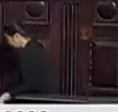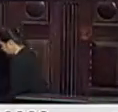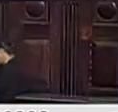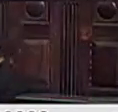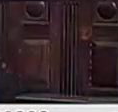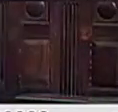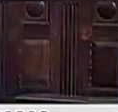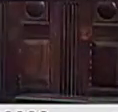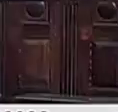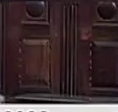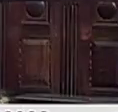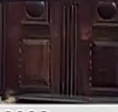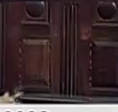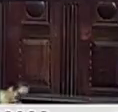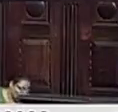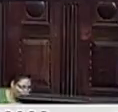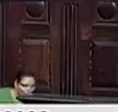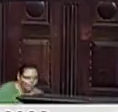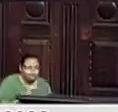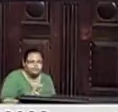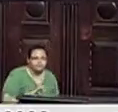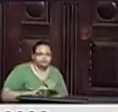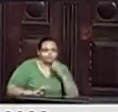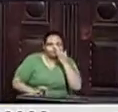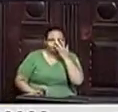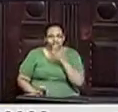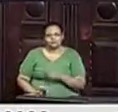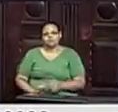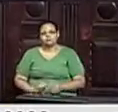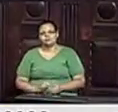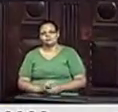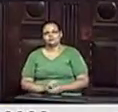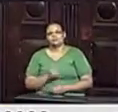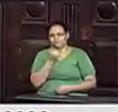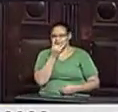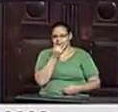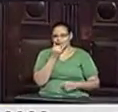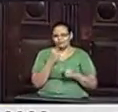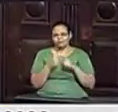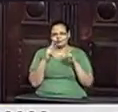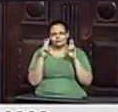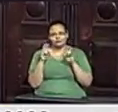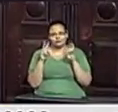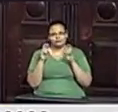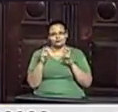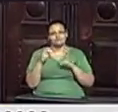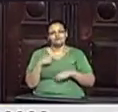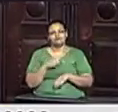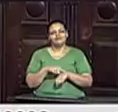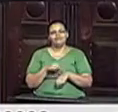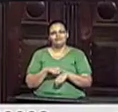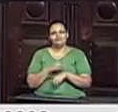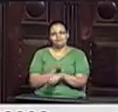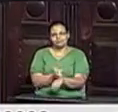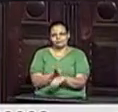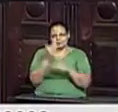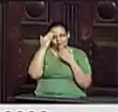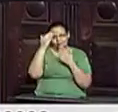e desculpe, mas o tema era relevante, os apartes fizeram que o tempo fosse maior que o devido. Muito obrigado.